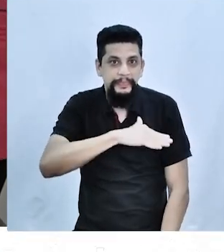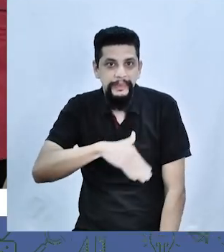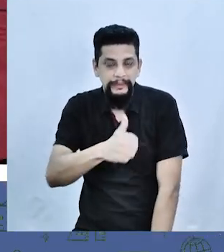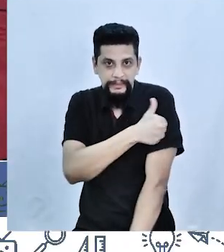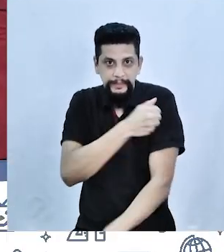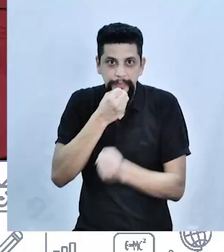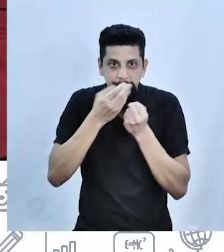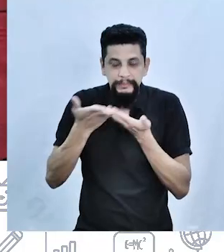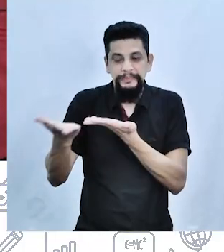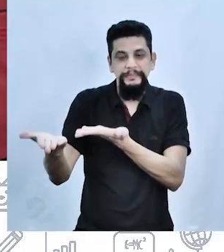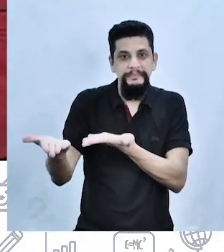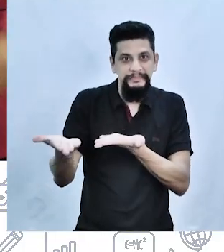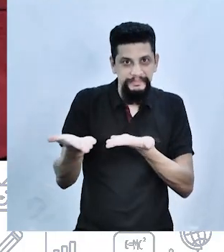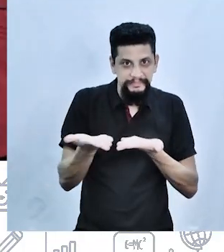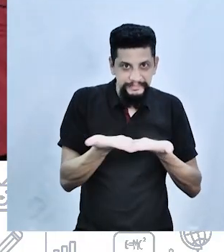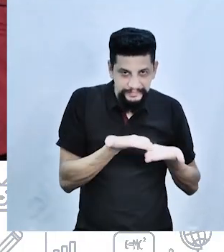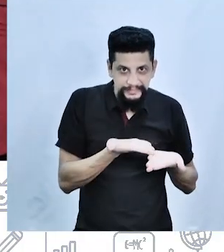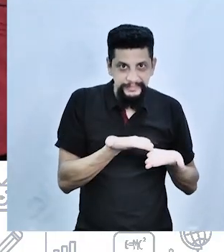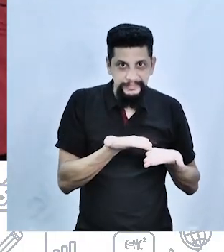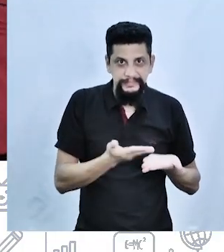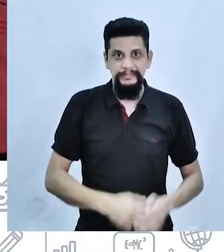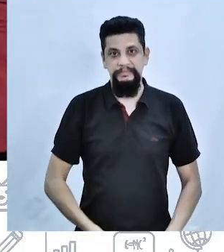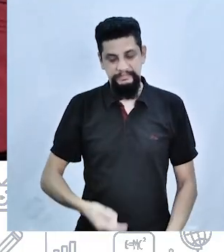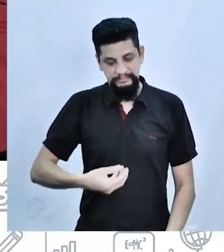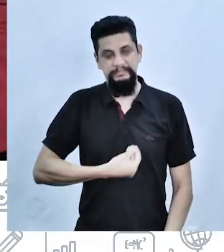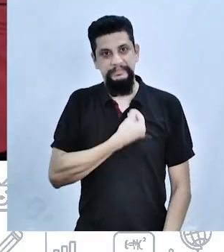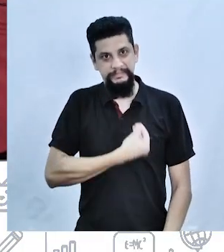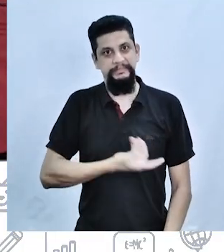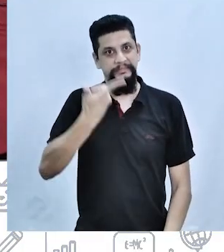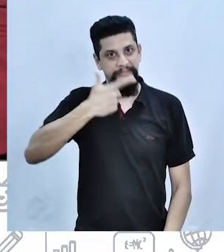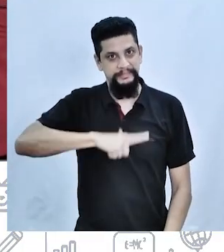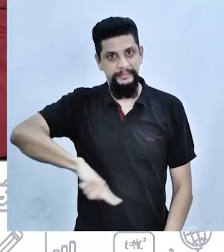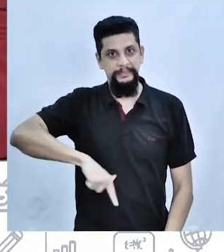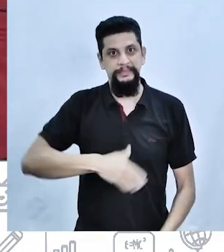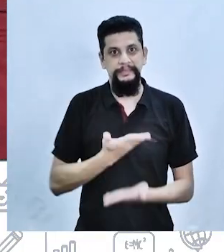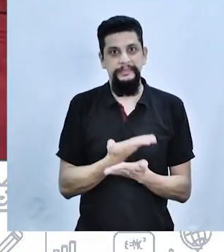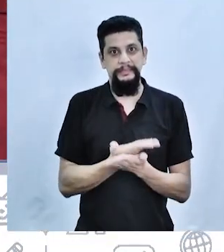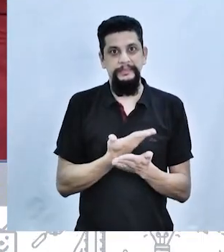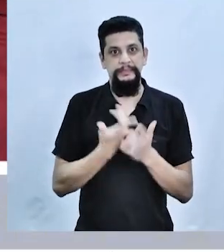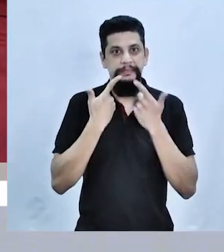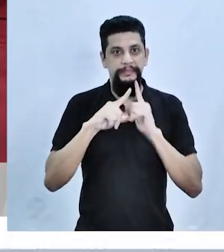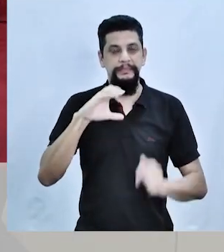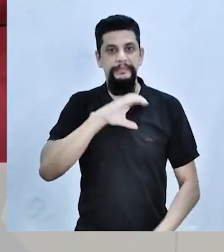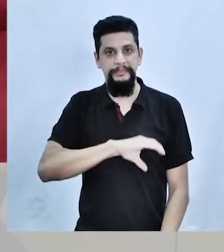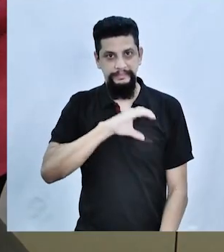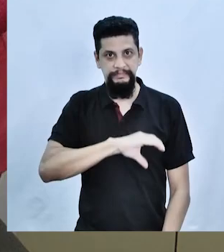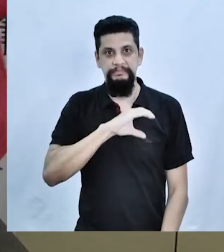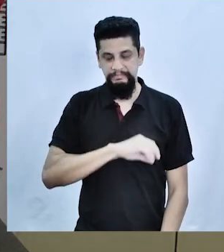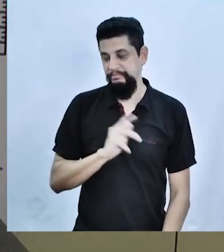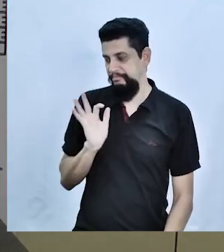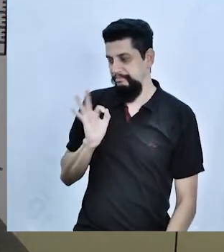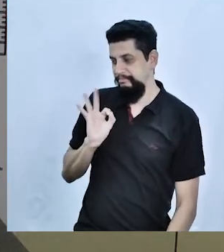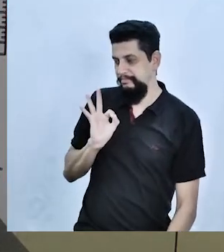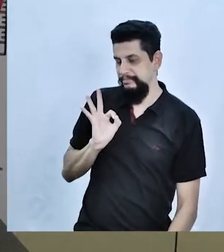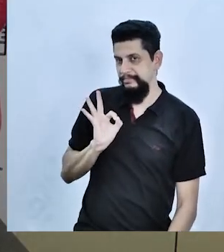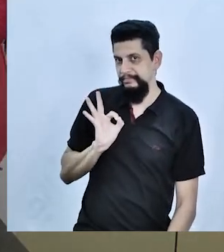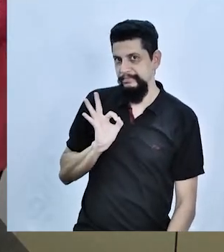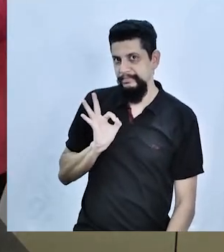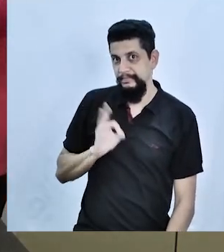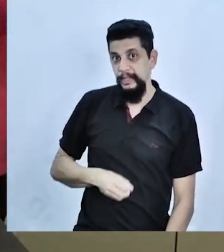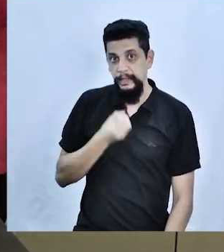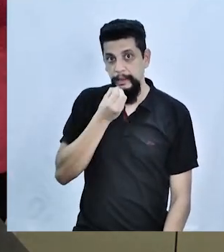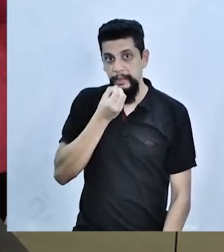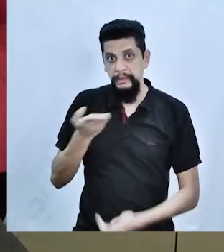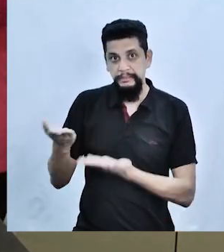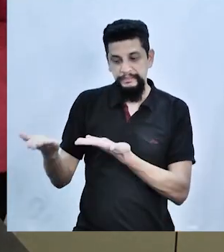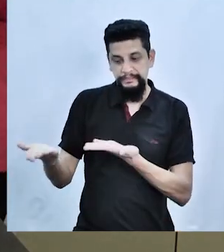pessoal, tudo bem? Sejam muito bem-vindos! Estamos aí de volta para mais uma aula de língua portuguesa, né, prof? Isso aí! Isso